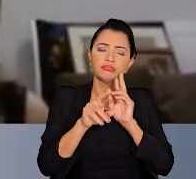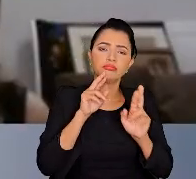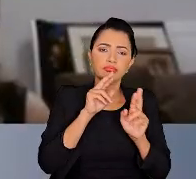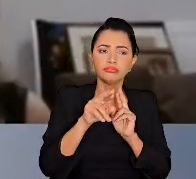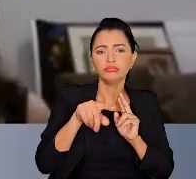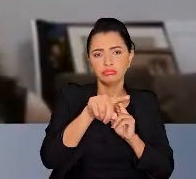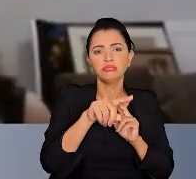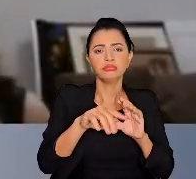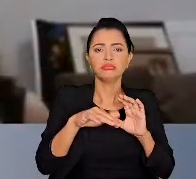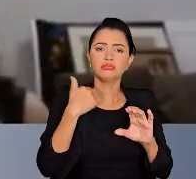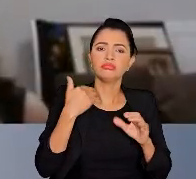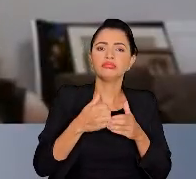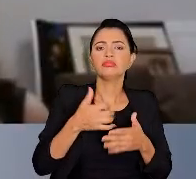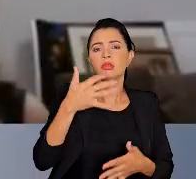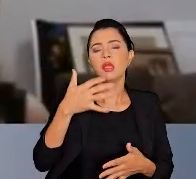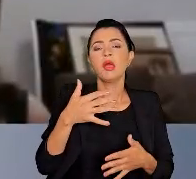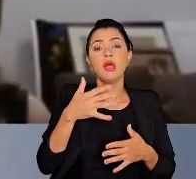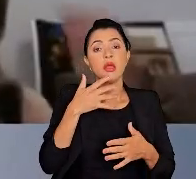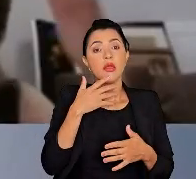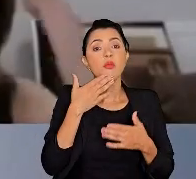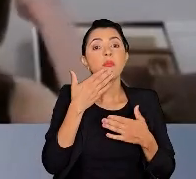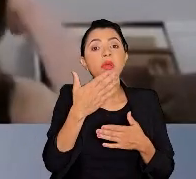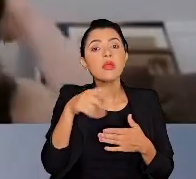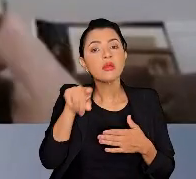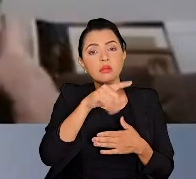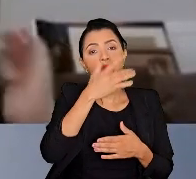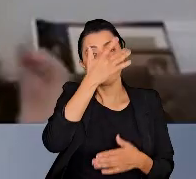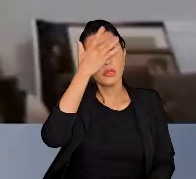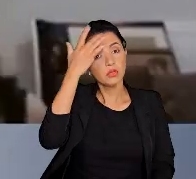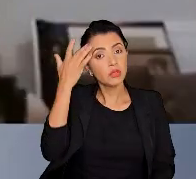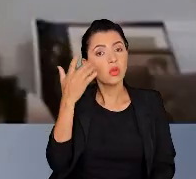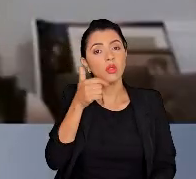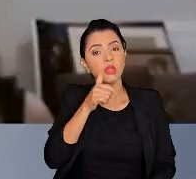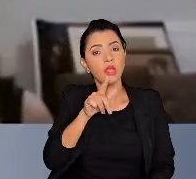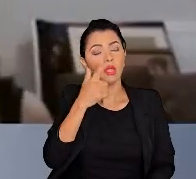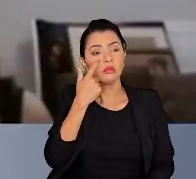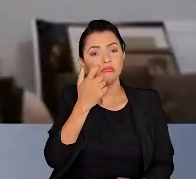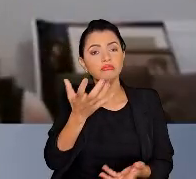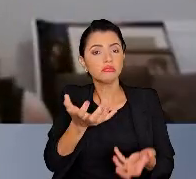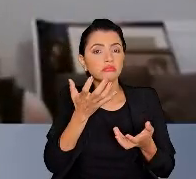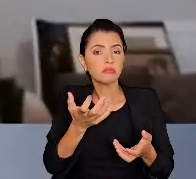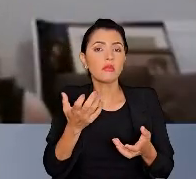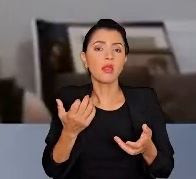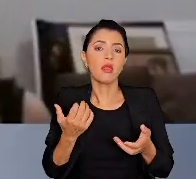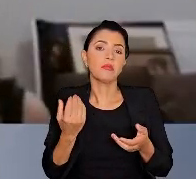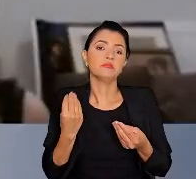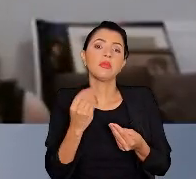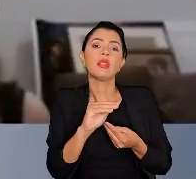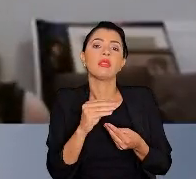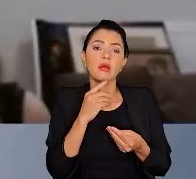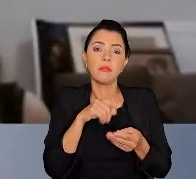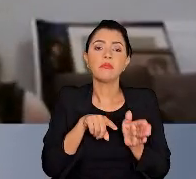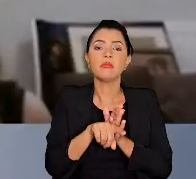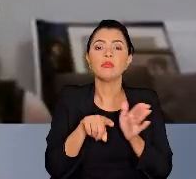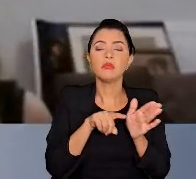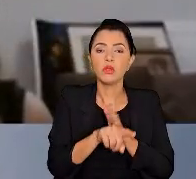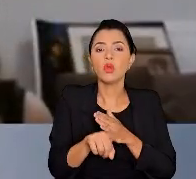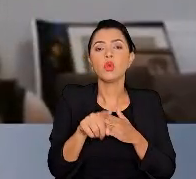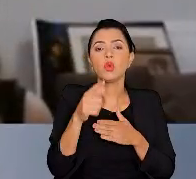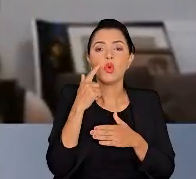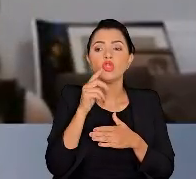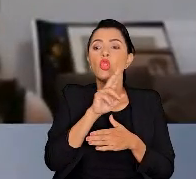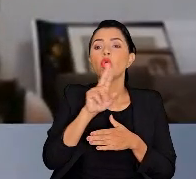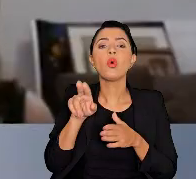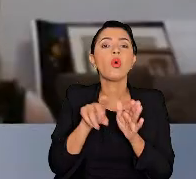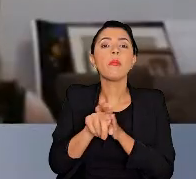nos direcionar, portanto, eu peço àqueles que tiverem interesse em enviar suas perguntas, indiquem a quem